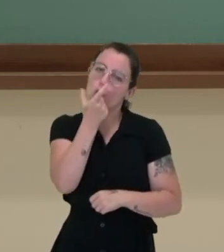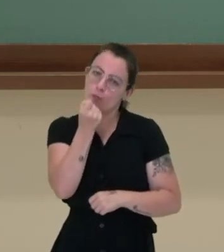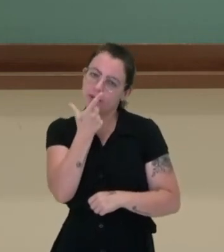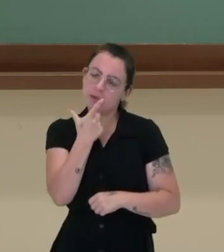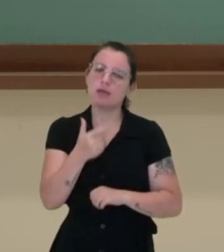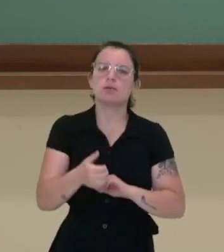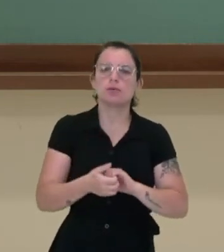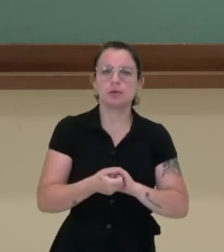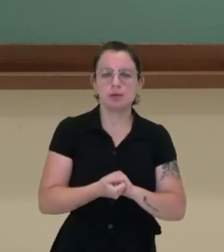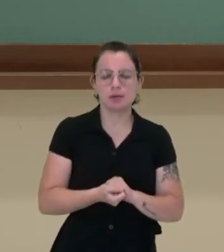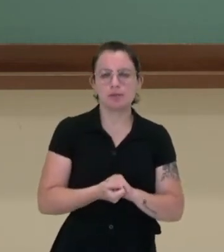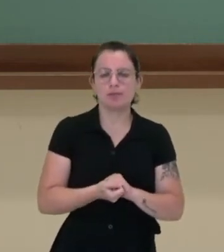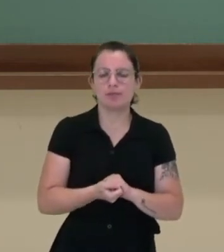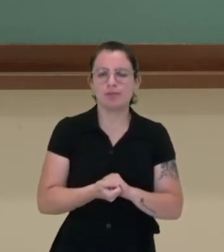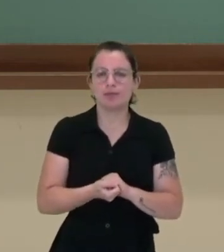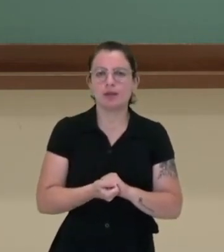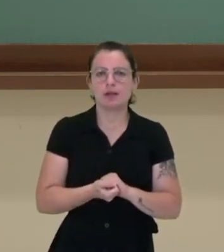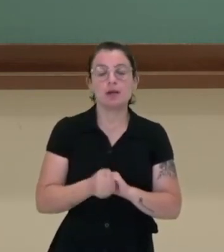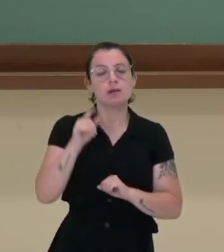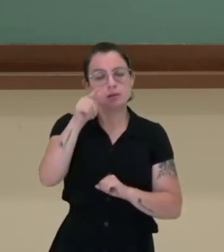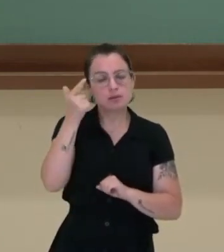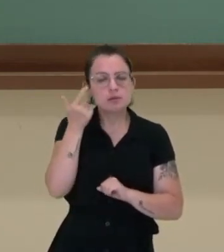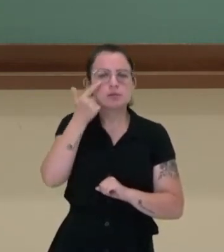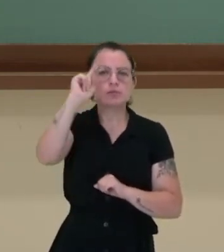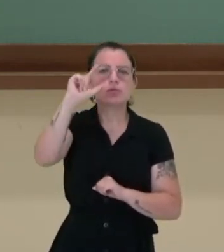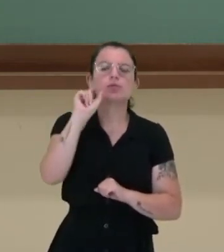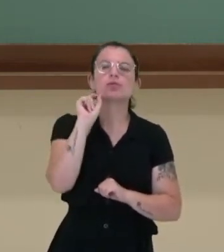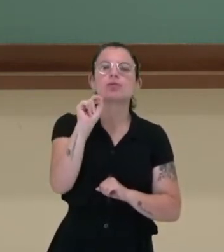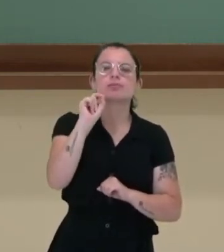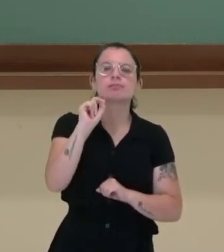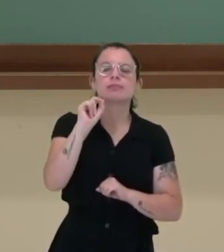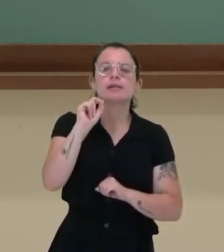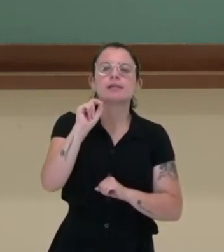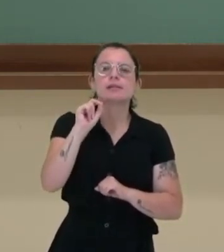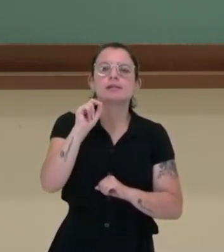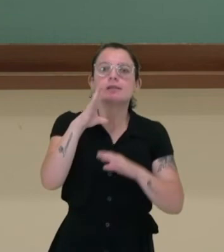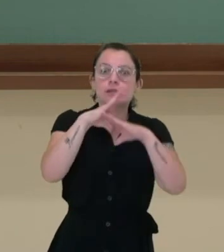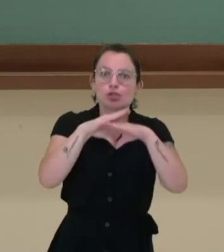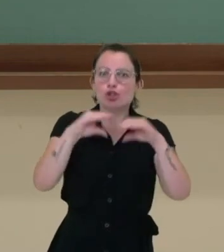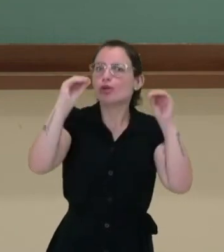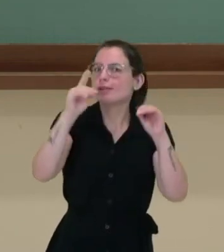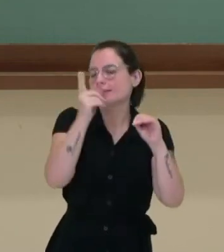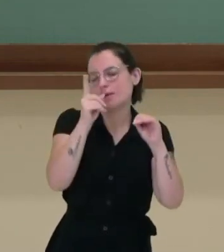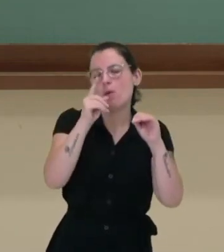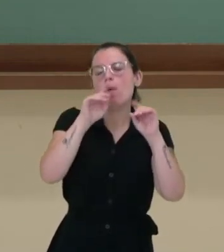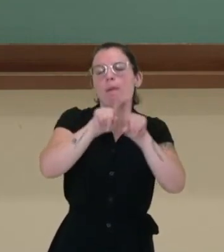para que você consiga amenizar